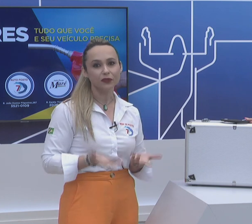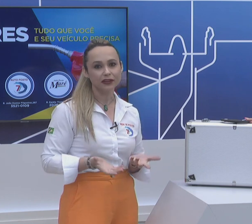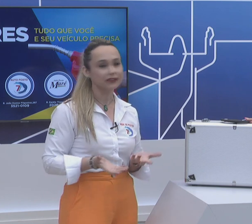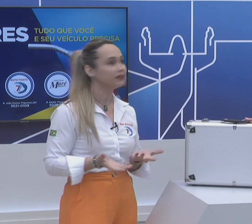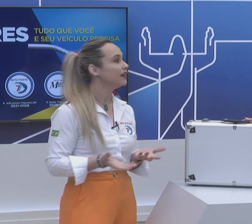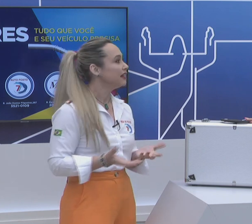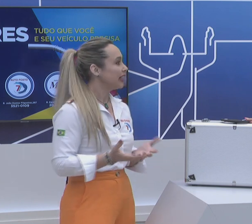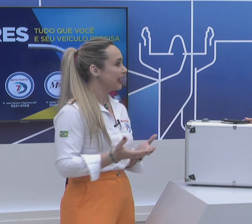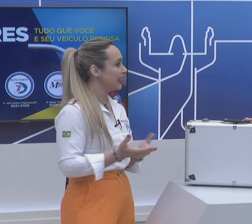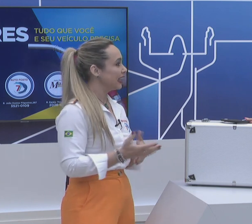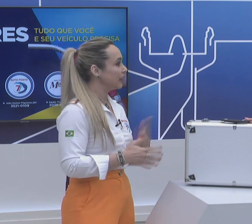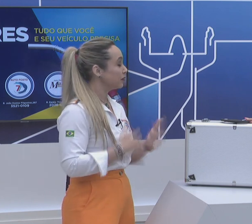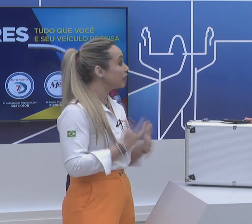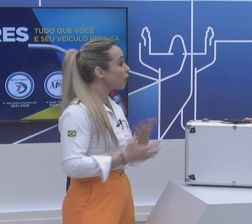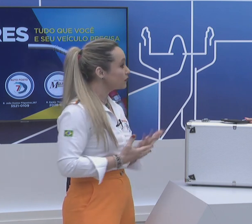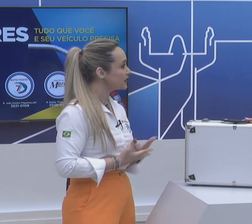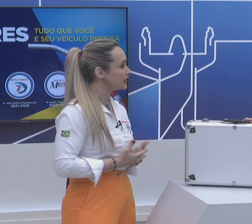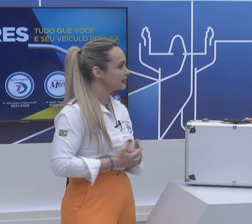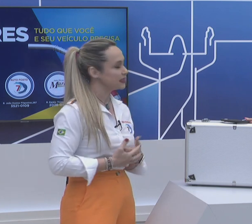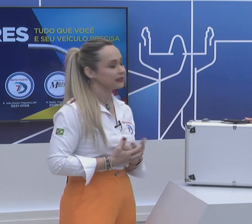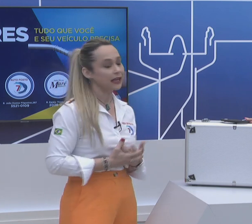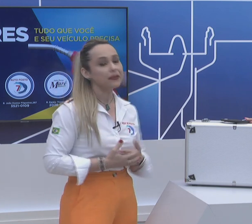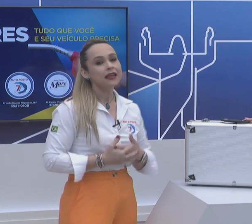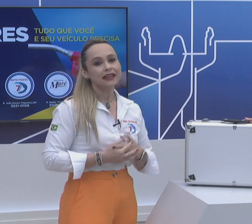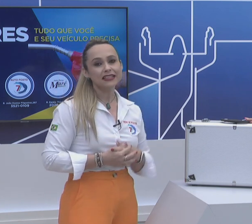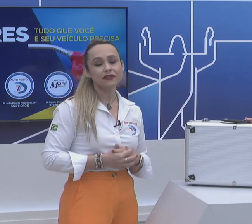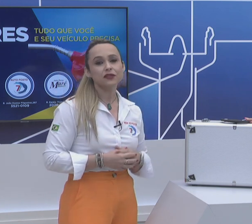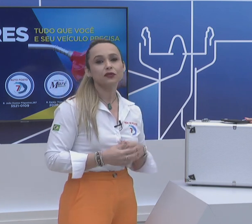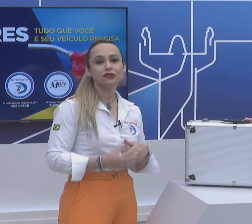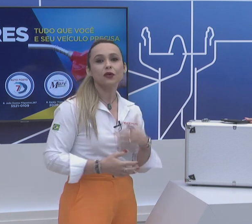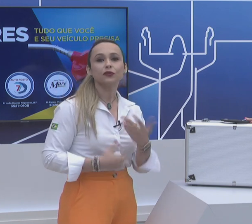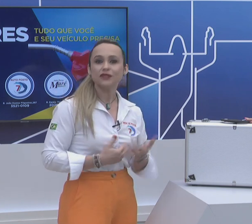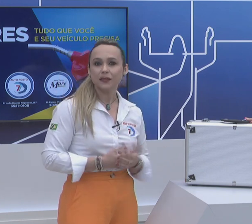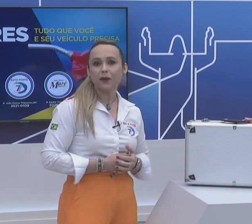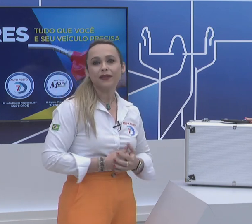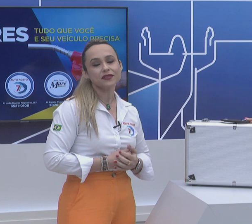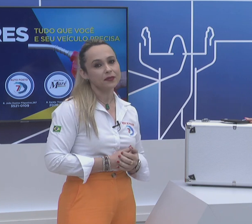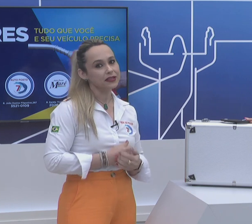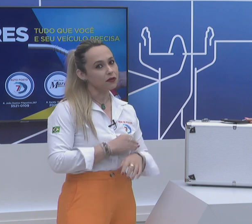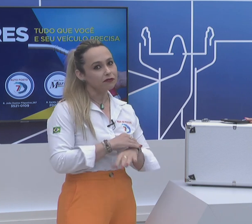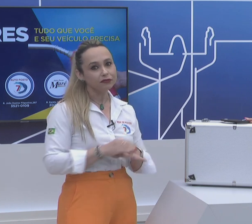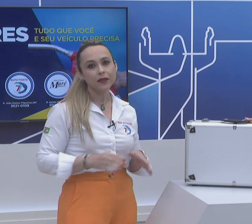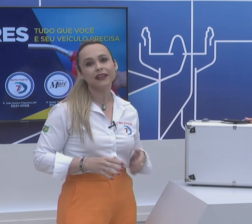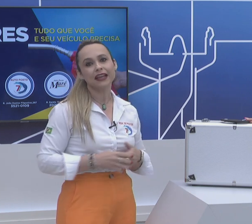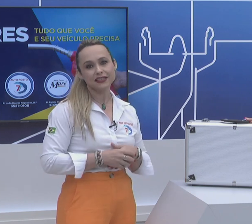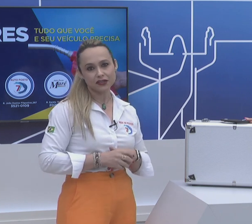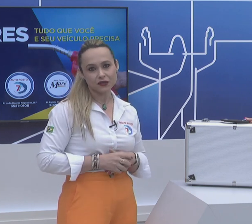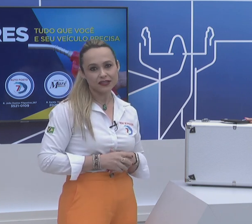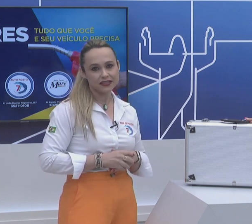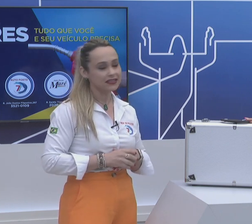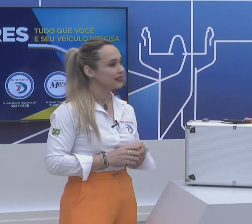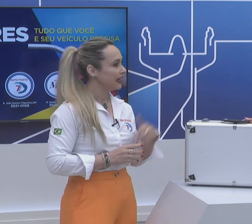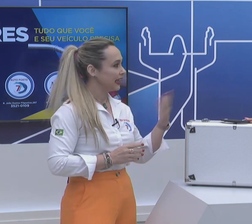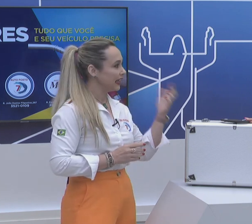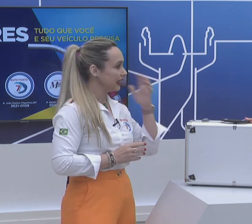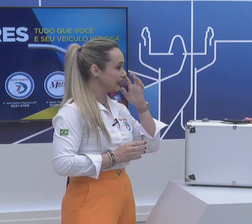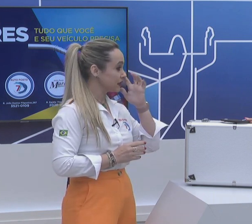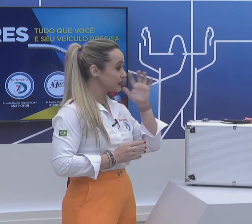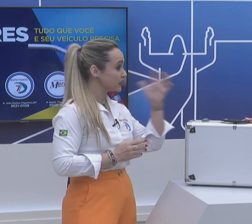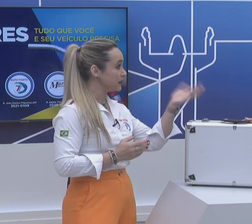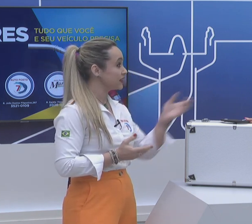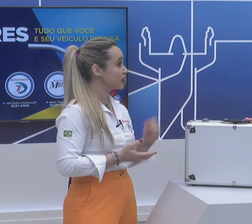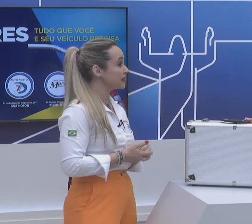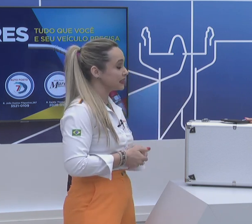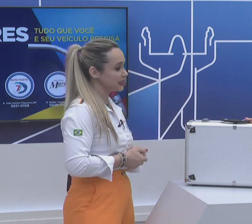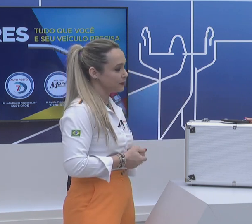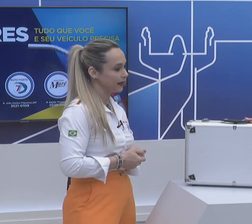com muita constância, sim, né? Dessa vez eu trouxe outros equipamentos que também são fundamentais